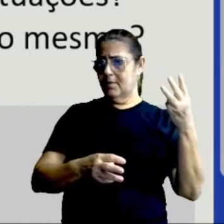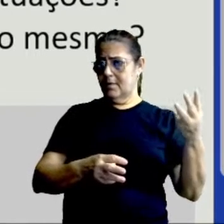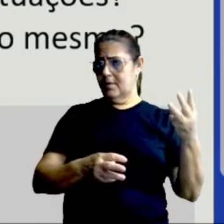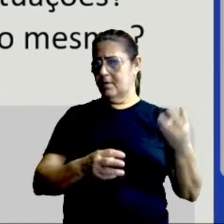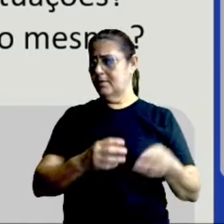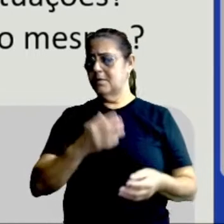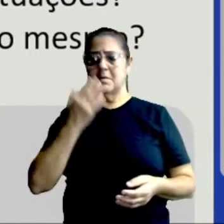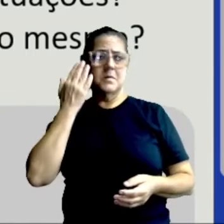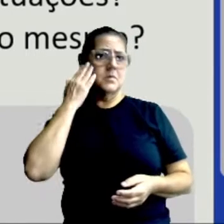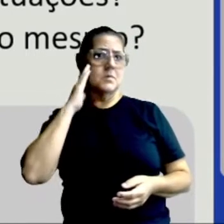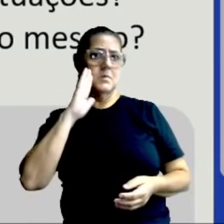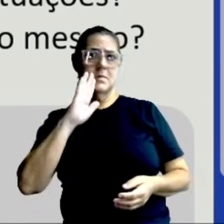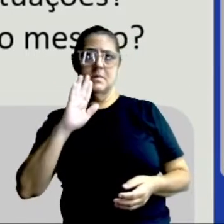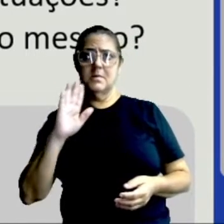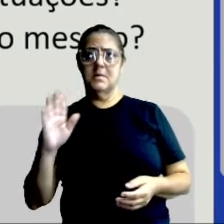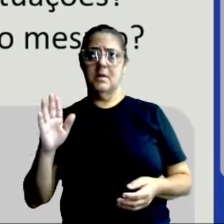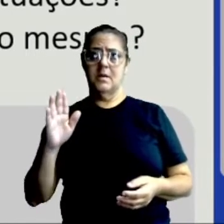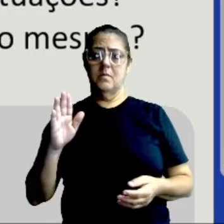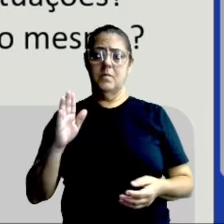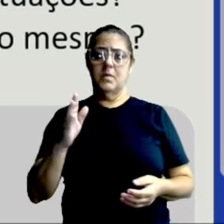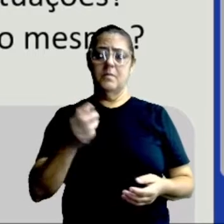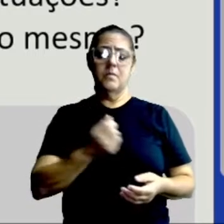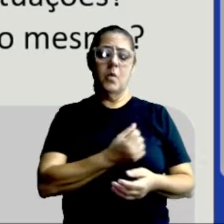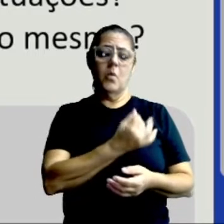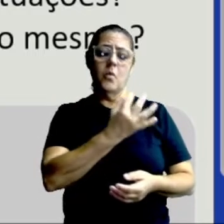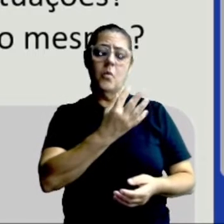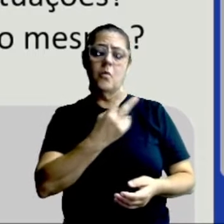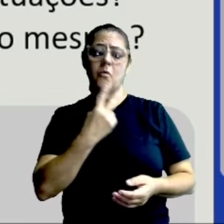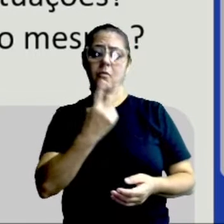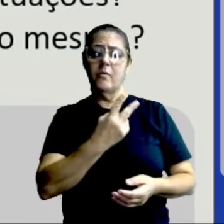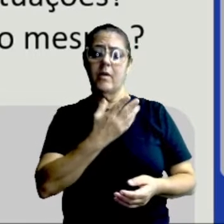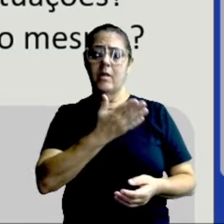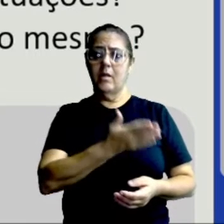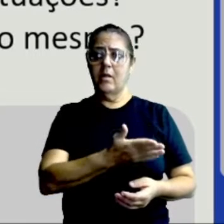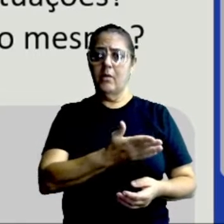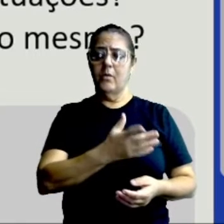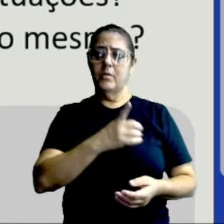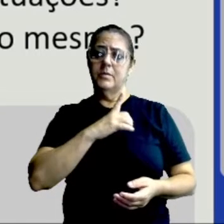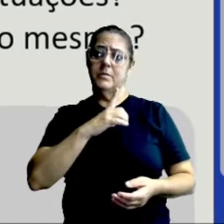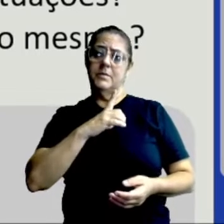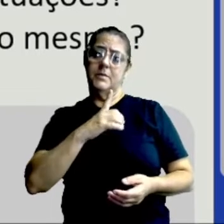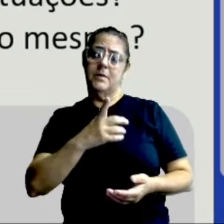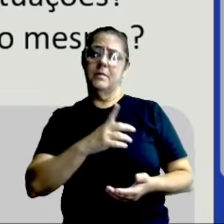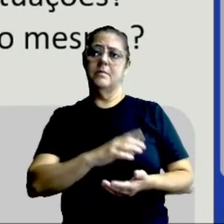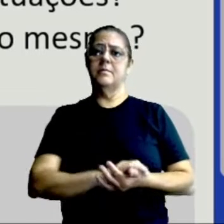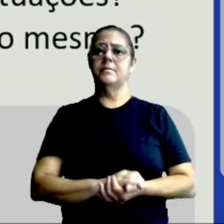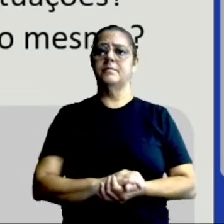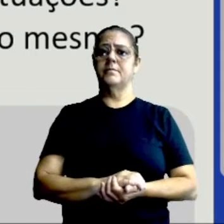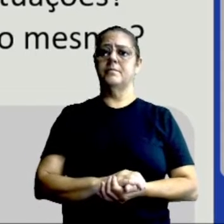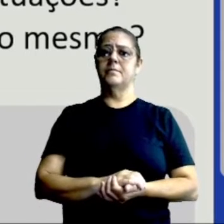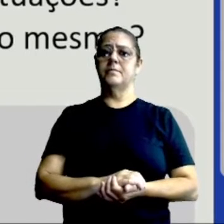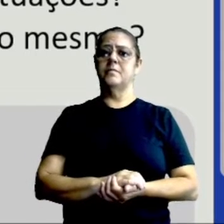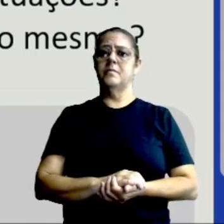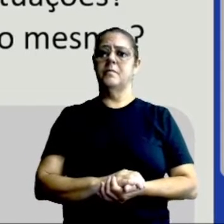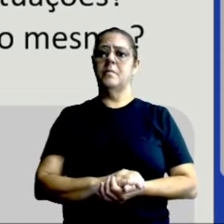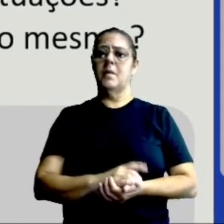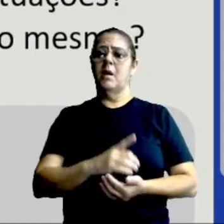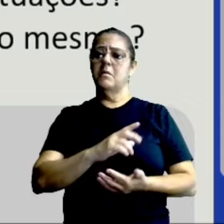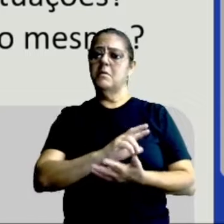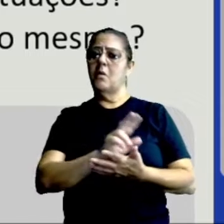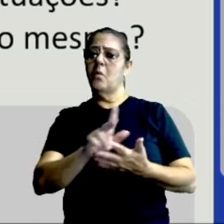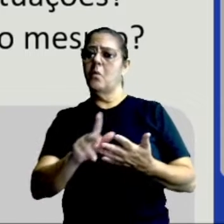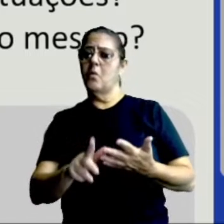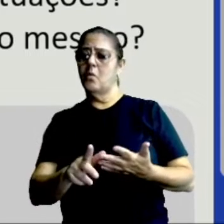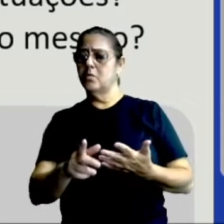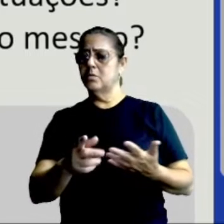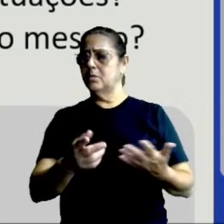a gente não sabe quanto o peso deles, né, quantos gramas, quilos, o que for, eles têm, e alguns